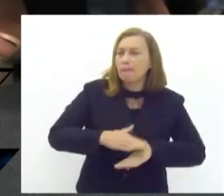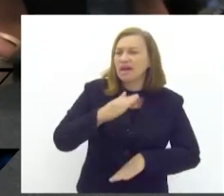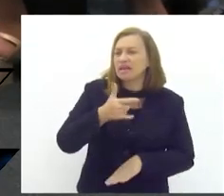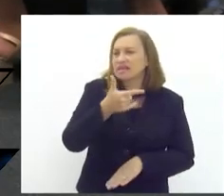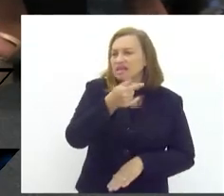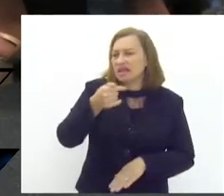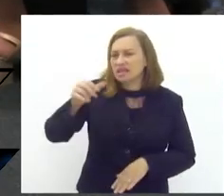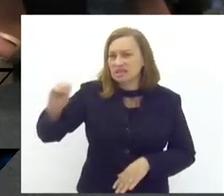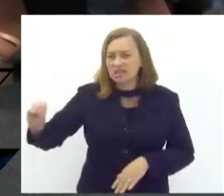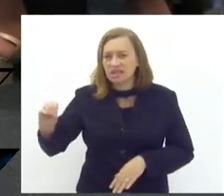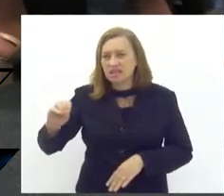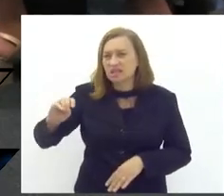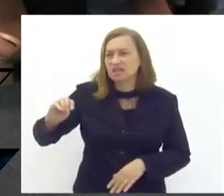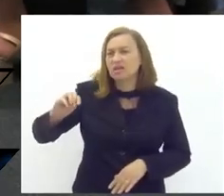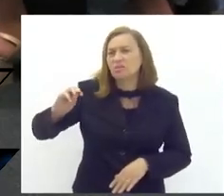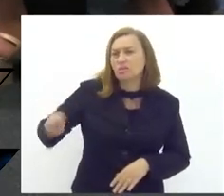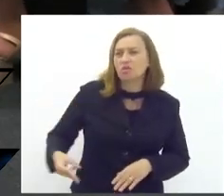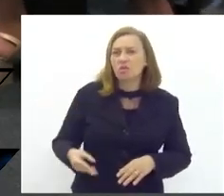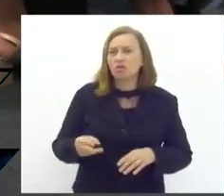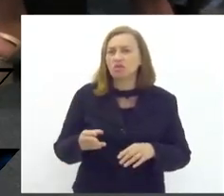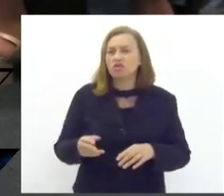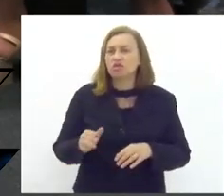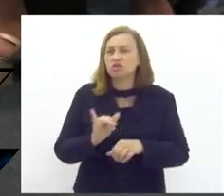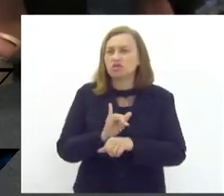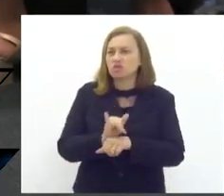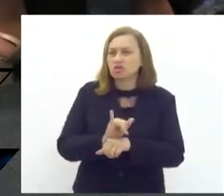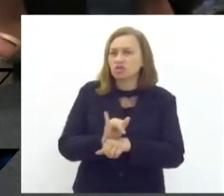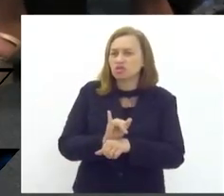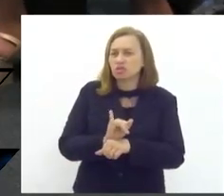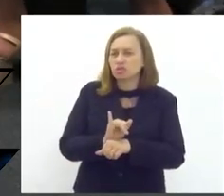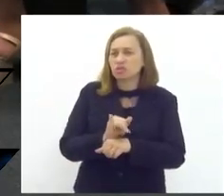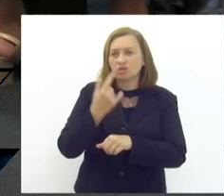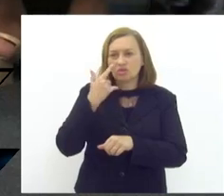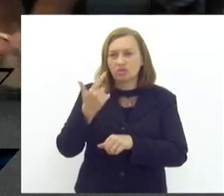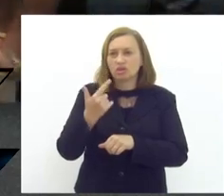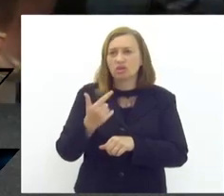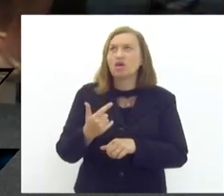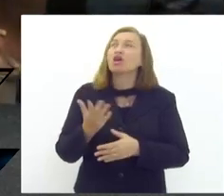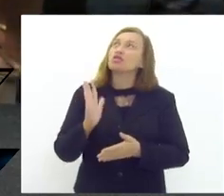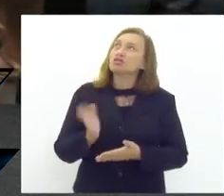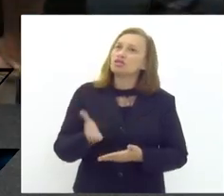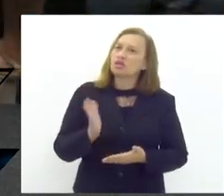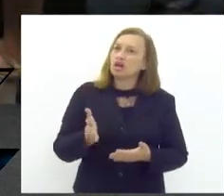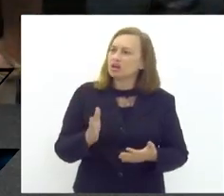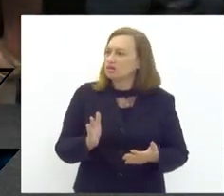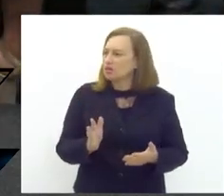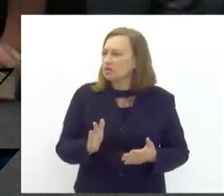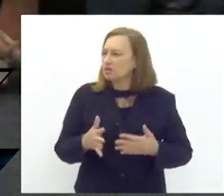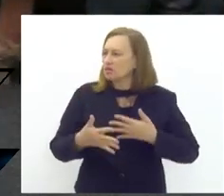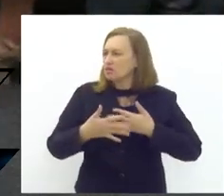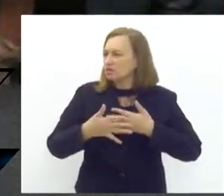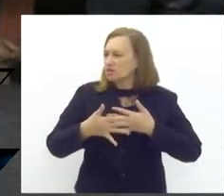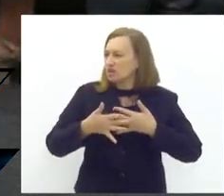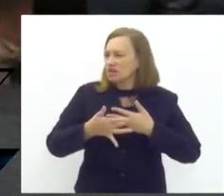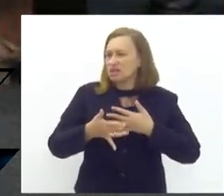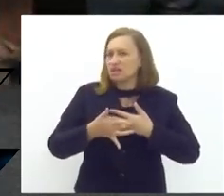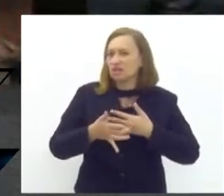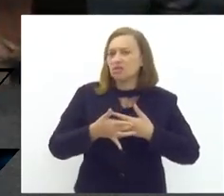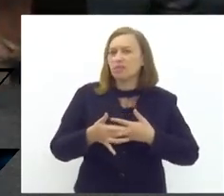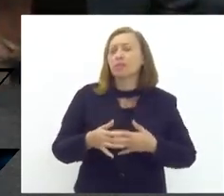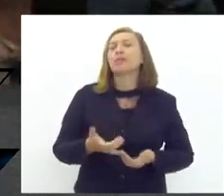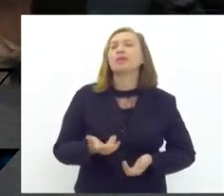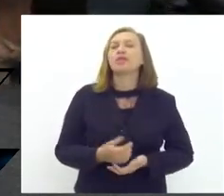de visualizações por ano pois e já tocou na final da Libertadores é um grande ídolo da torcida do Flamengo